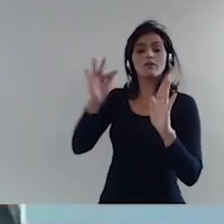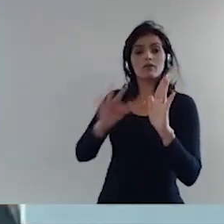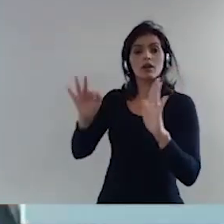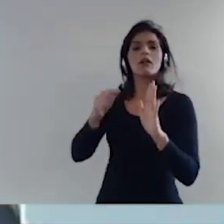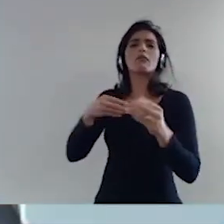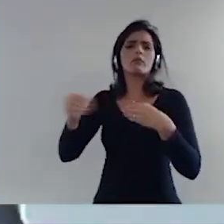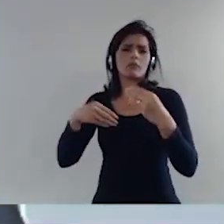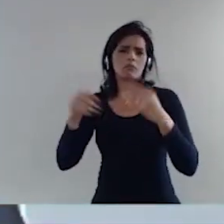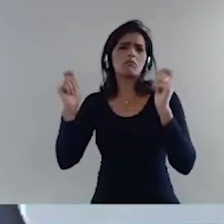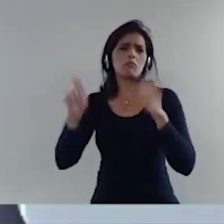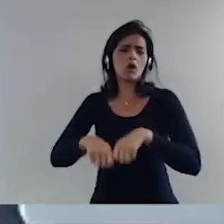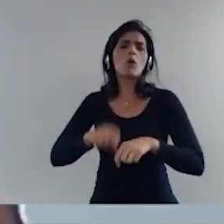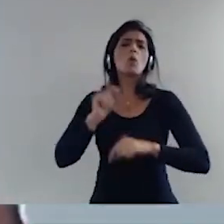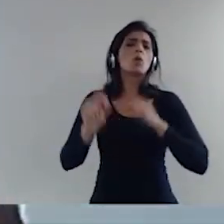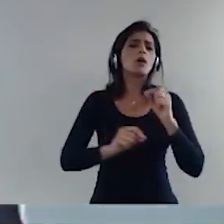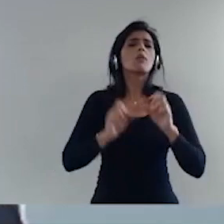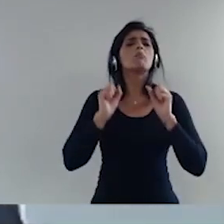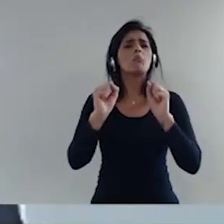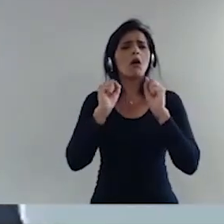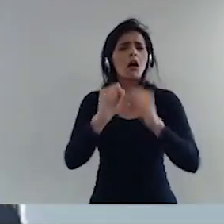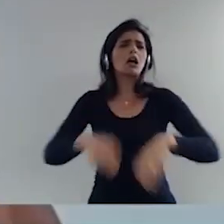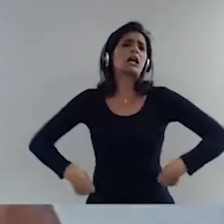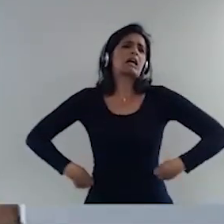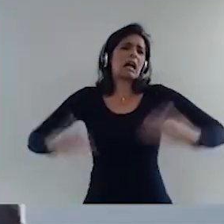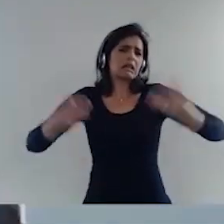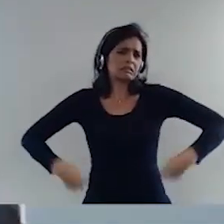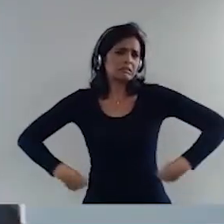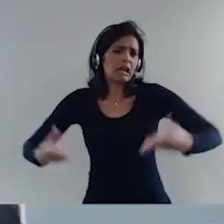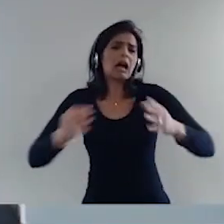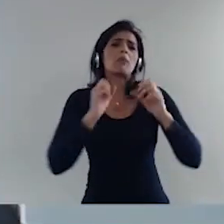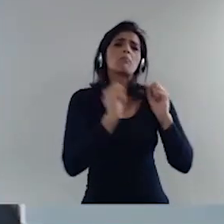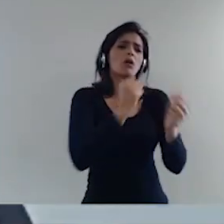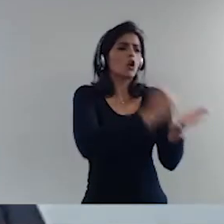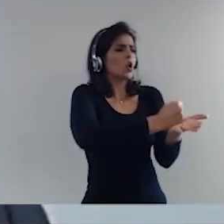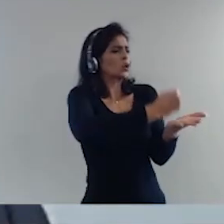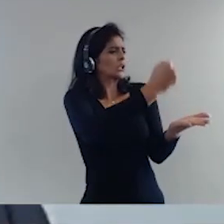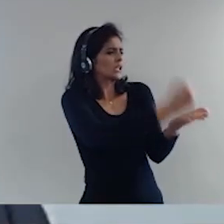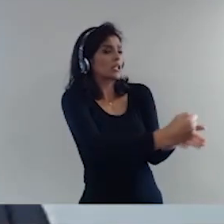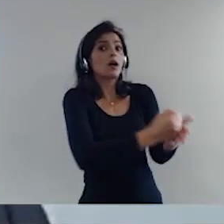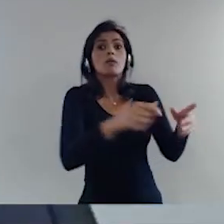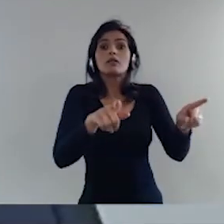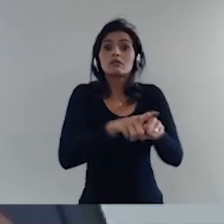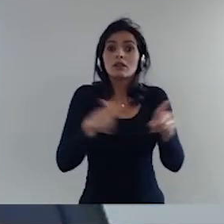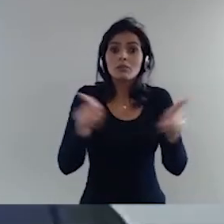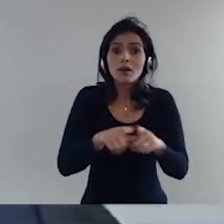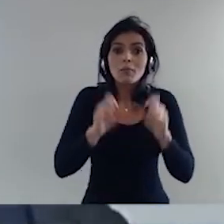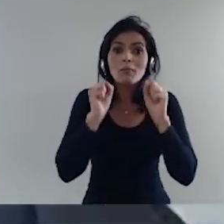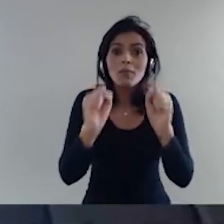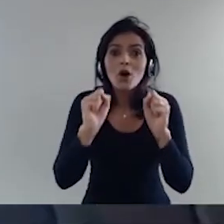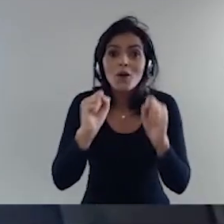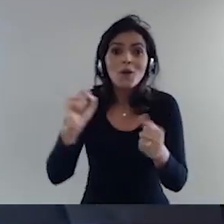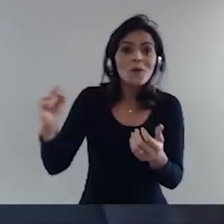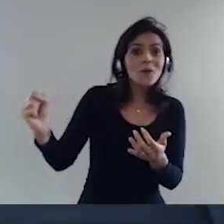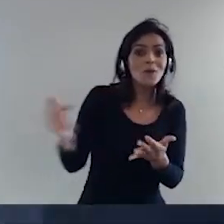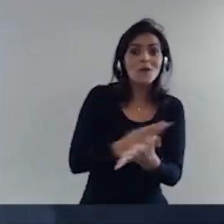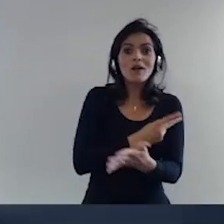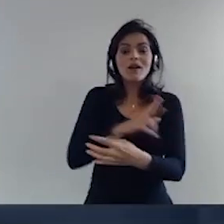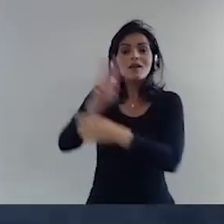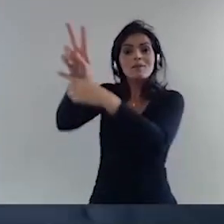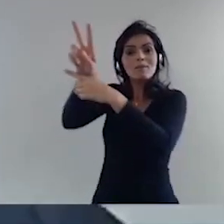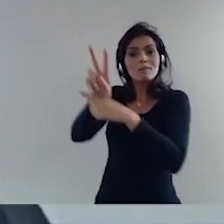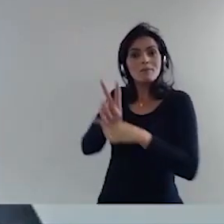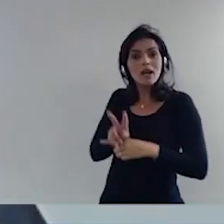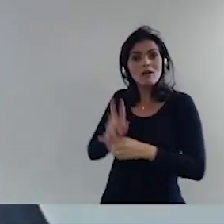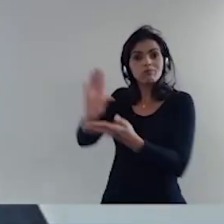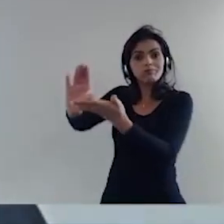fiscal. Dizendo, pode gastar, pode contratar, pode até obter